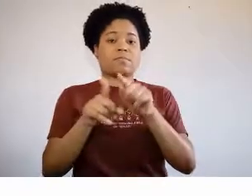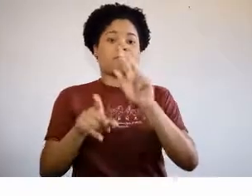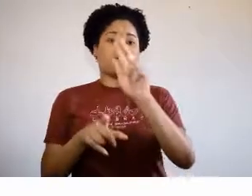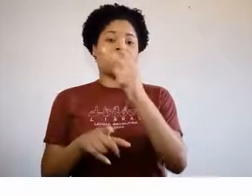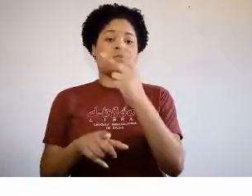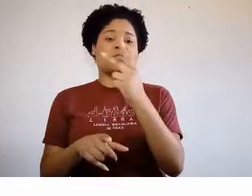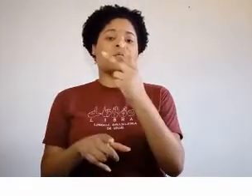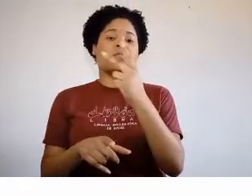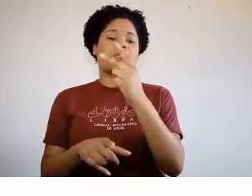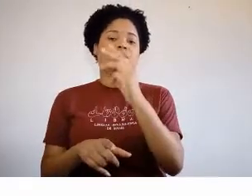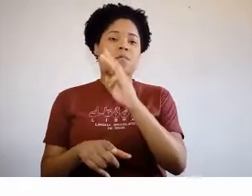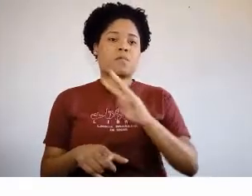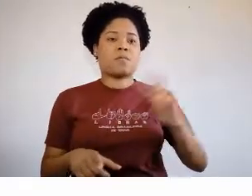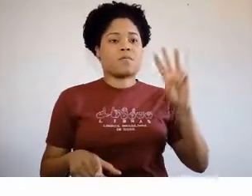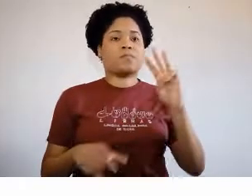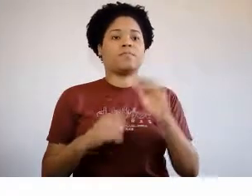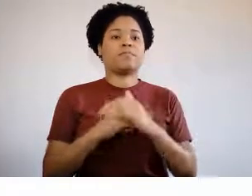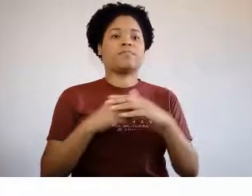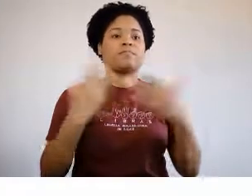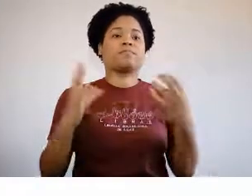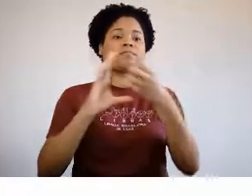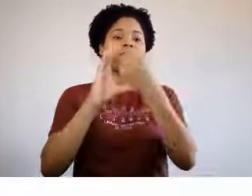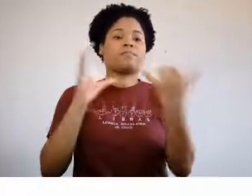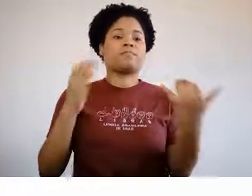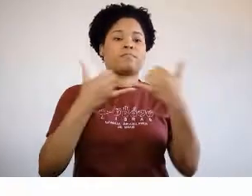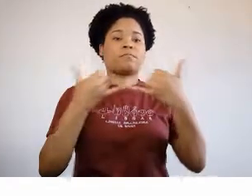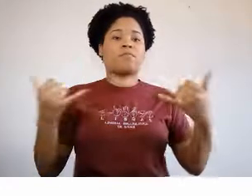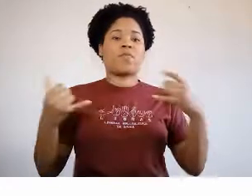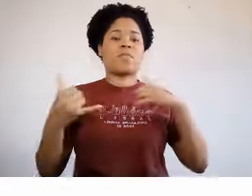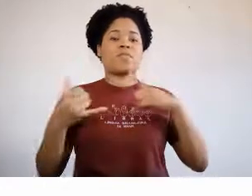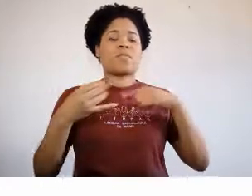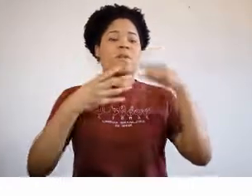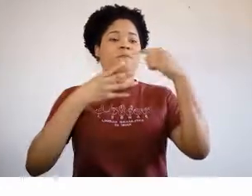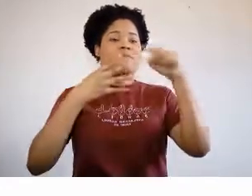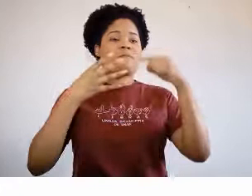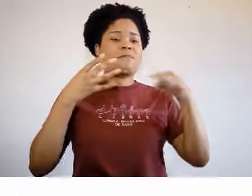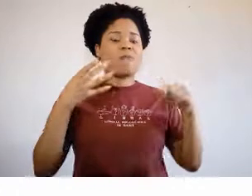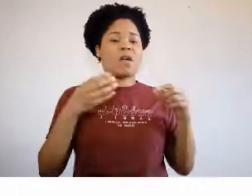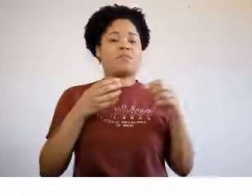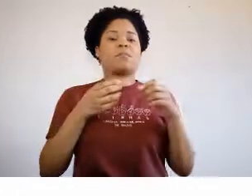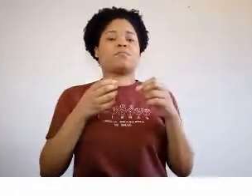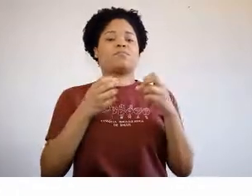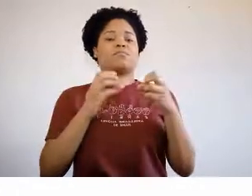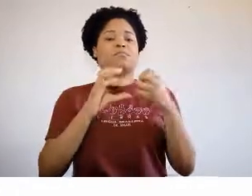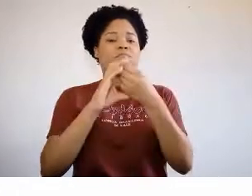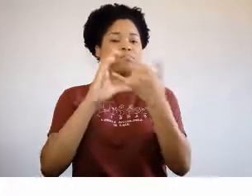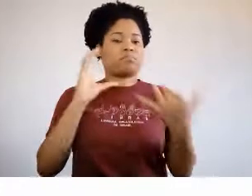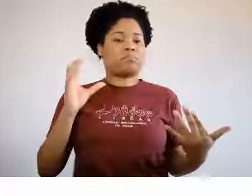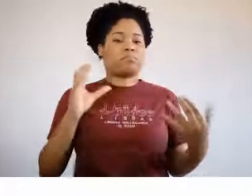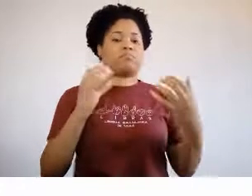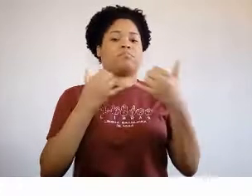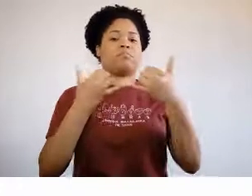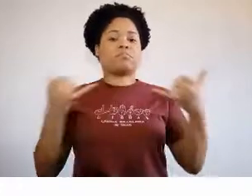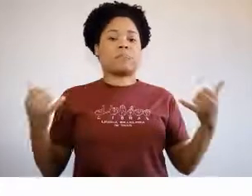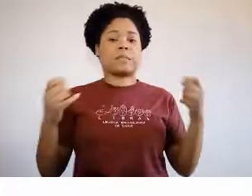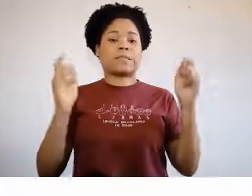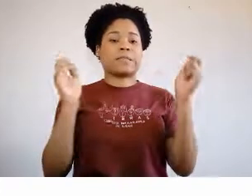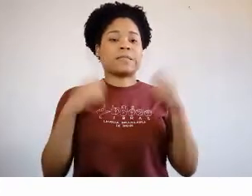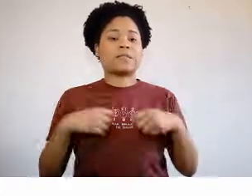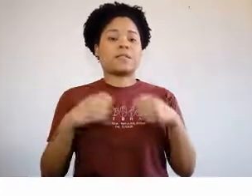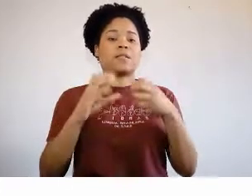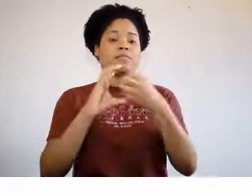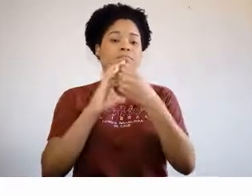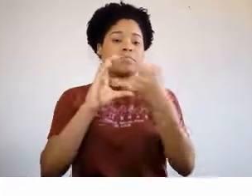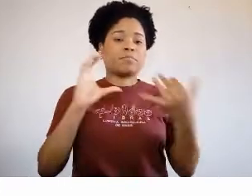hardware de rede. Vamos lá? Classificação de rede. Nós temos várias formas de classificar uma rede.